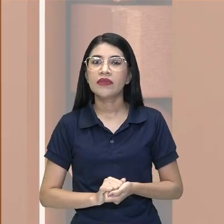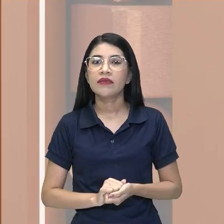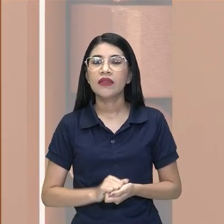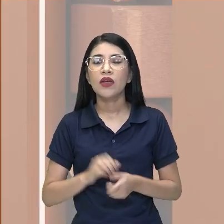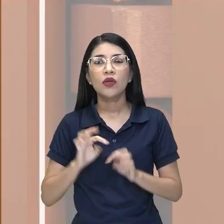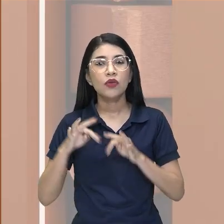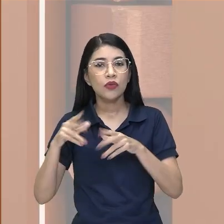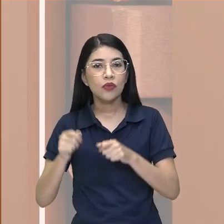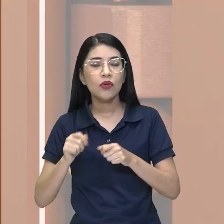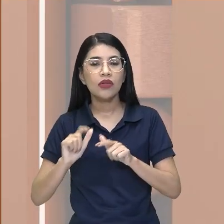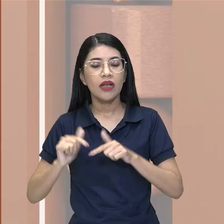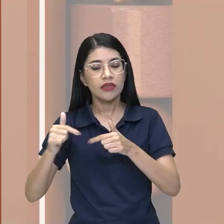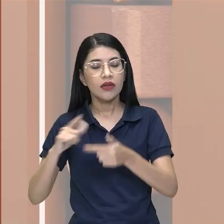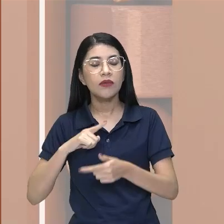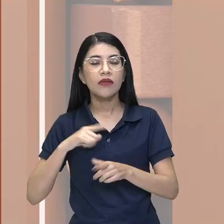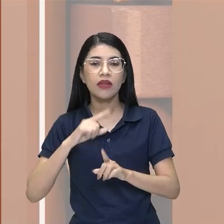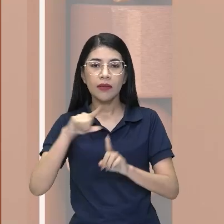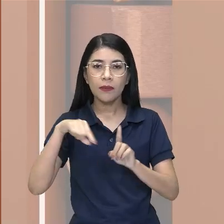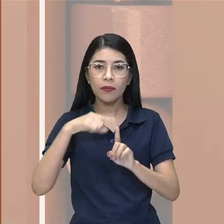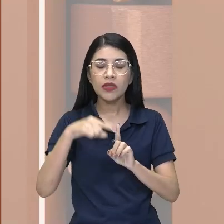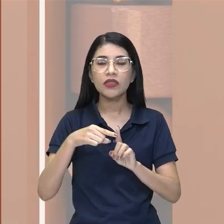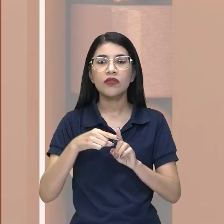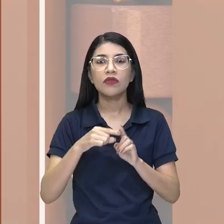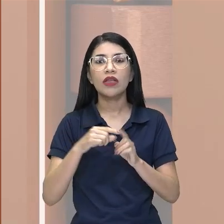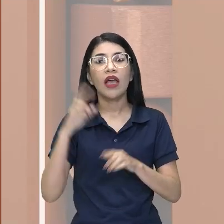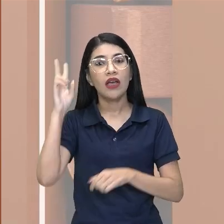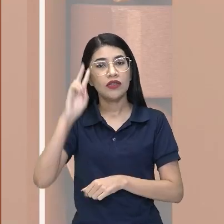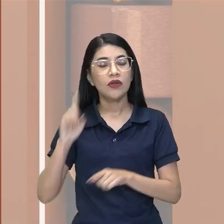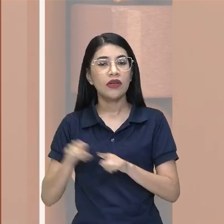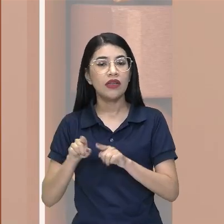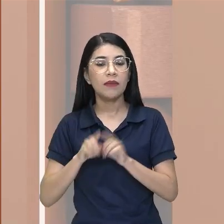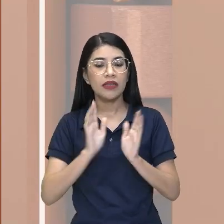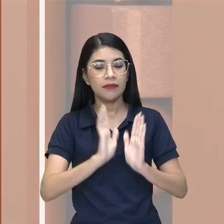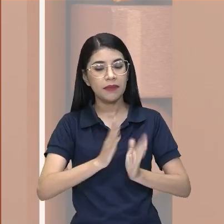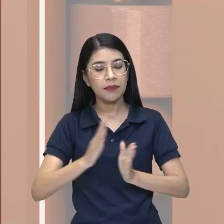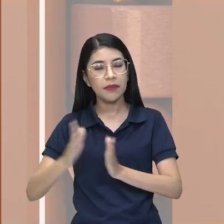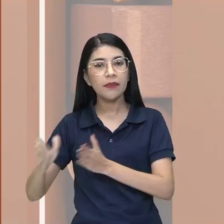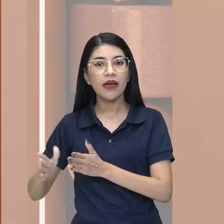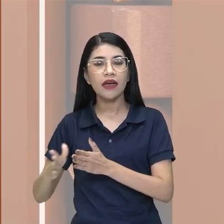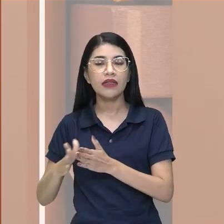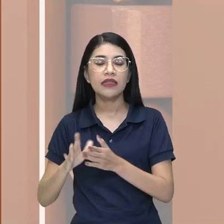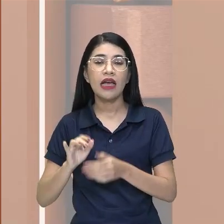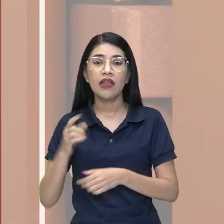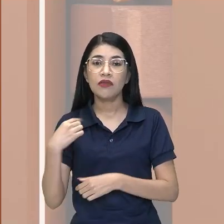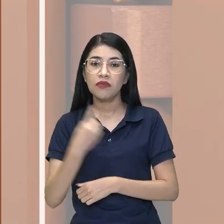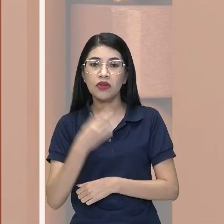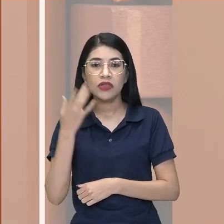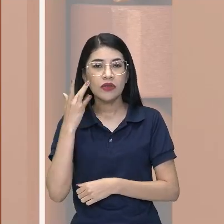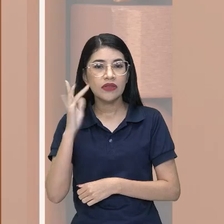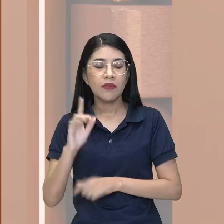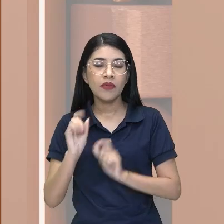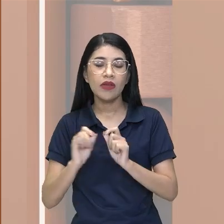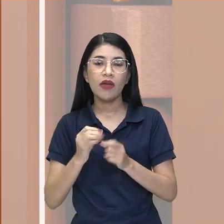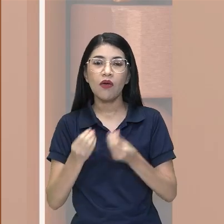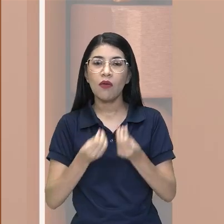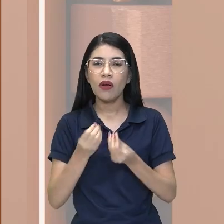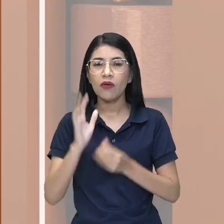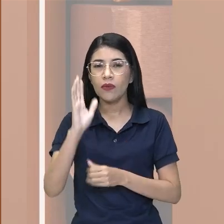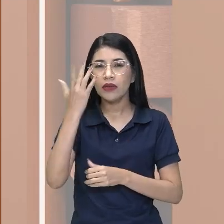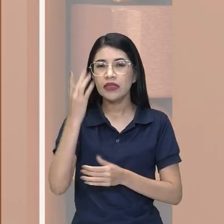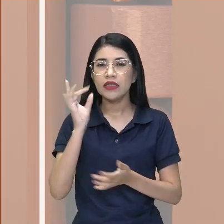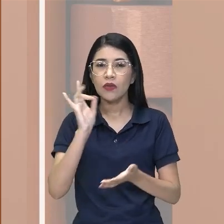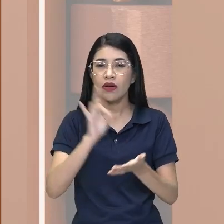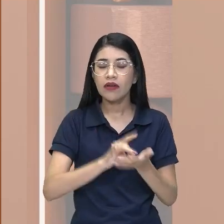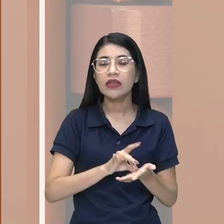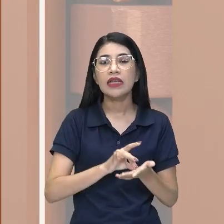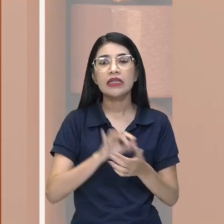acaso. Na história, tudo é processo histórico. E a gente não conhece um fato se analisarmos o fato puramente como